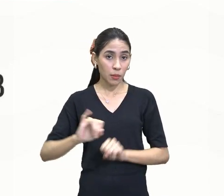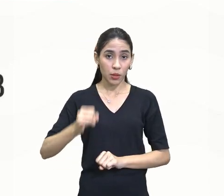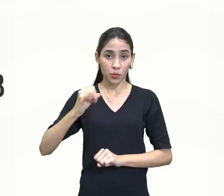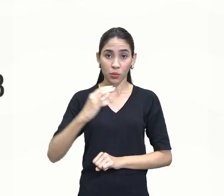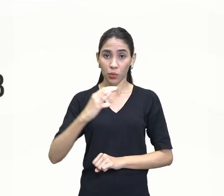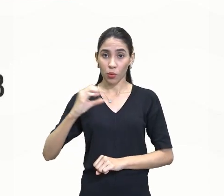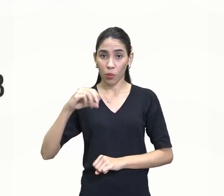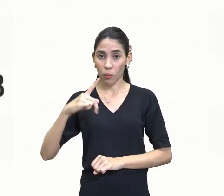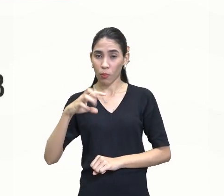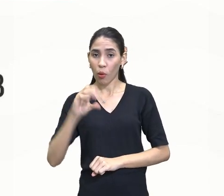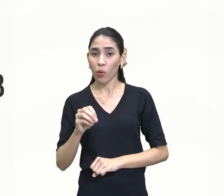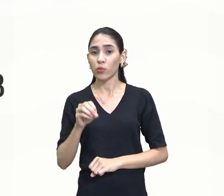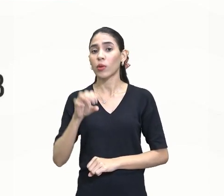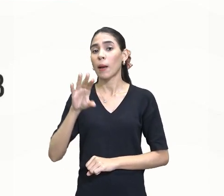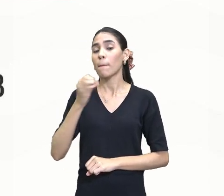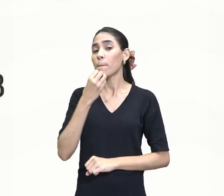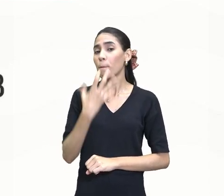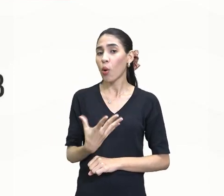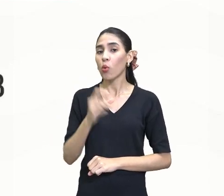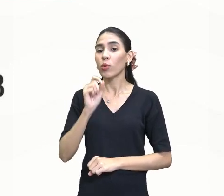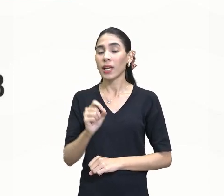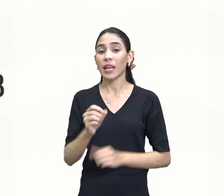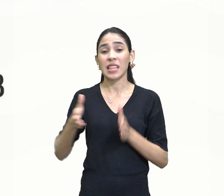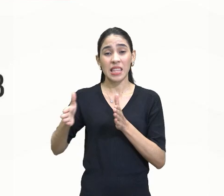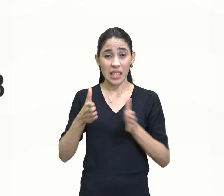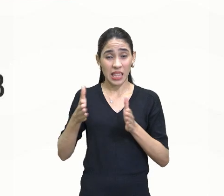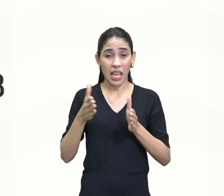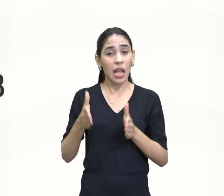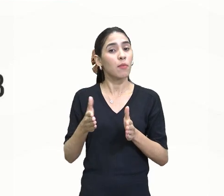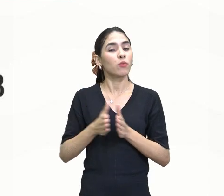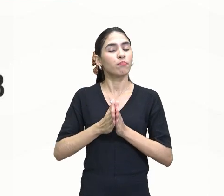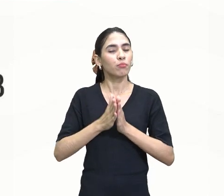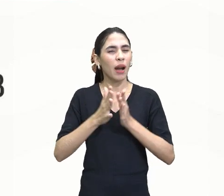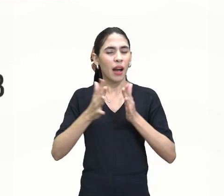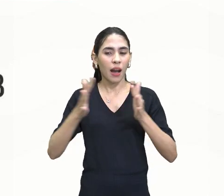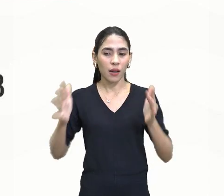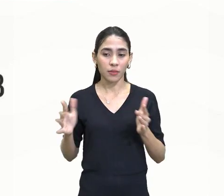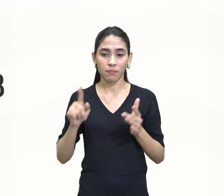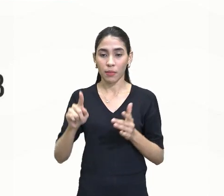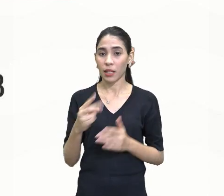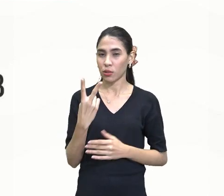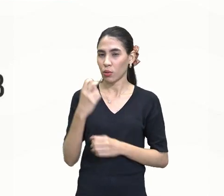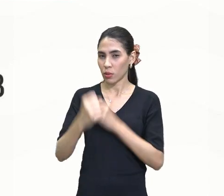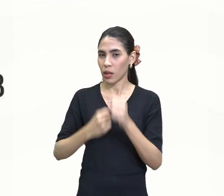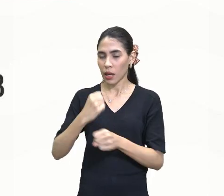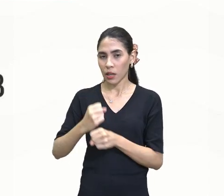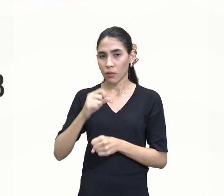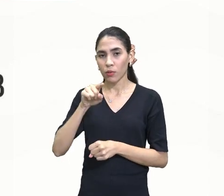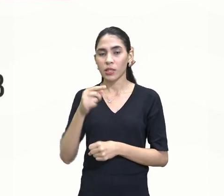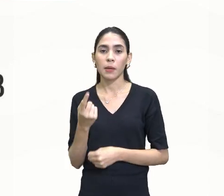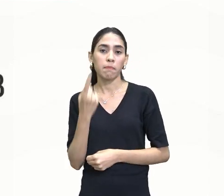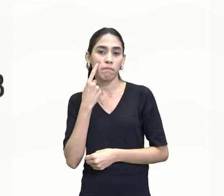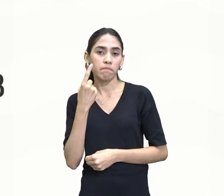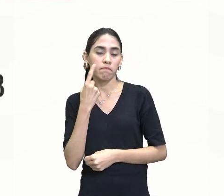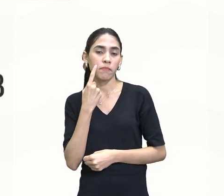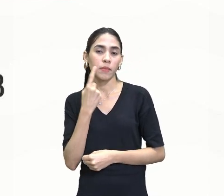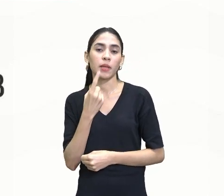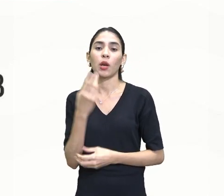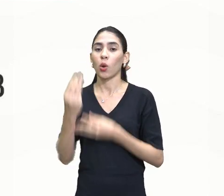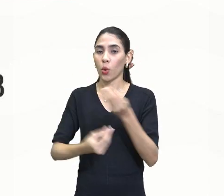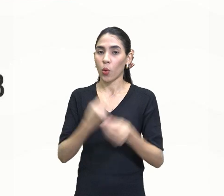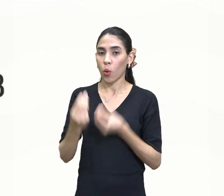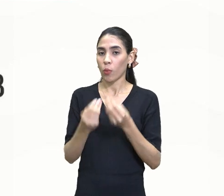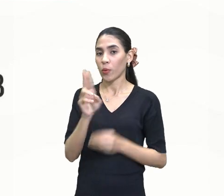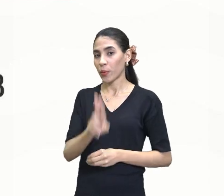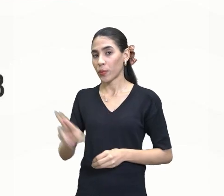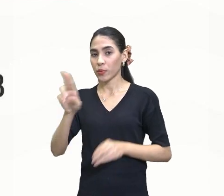por muito tempo, tá? A longo prazo. Mas trouxemos aqui 2 anos só para vocês verificarem como a gente utiliza na expressão